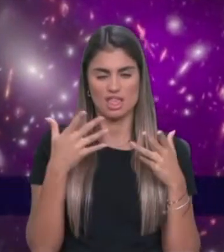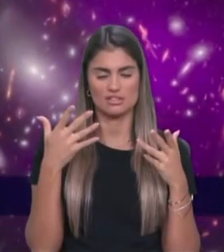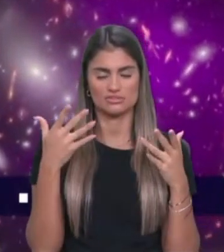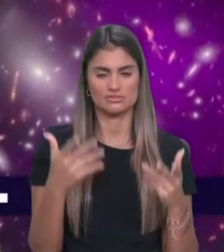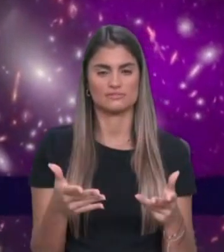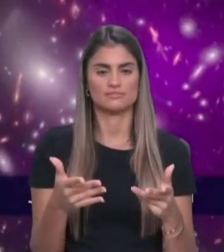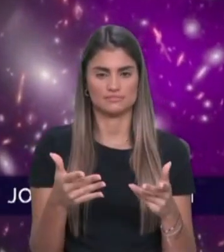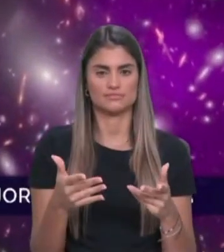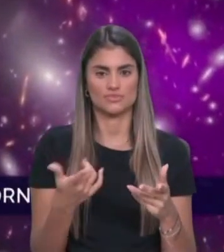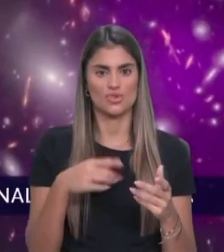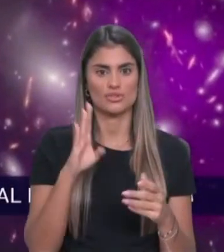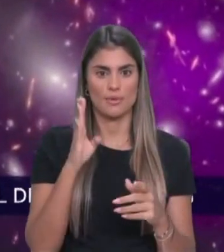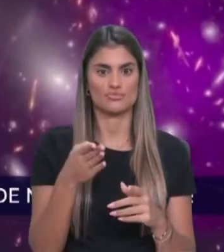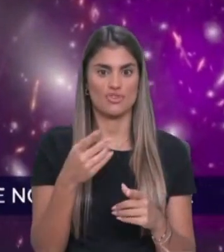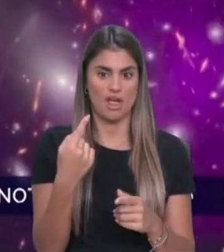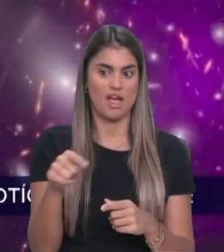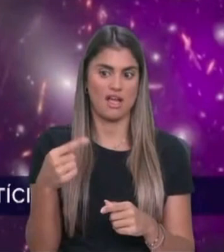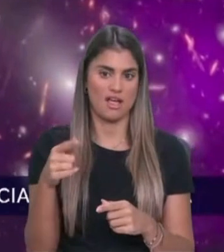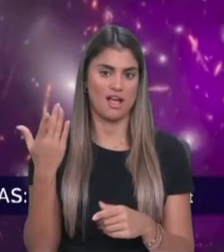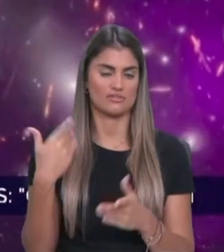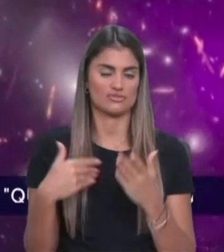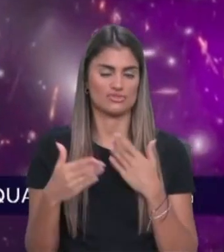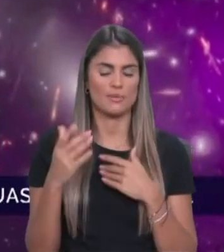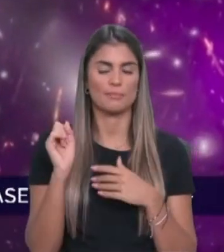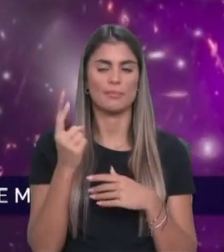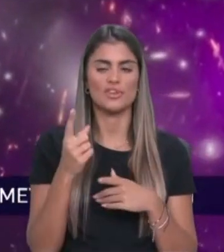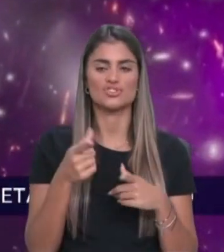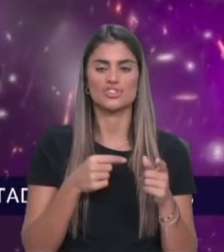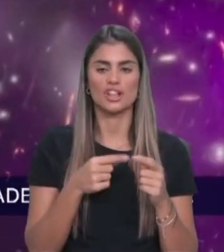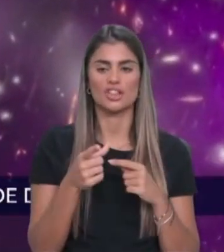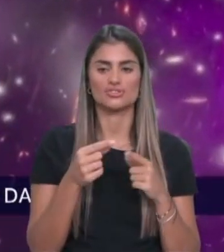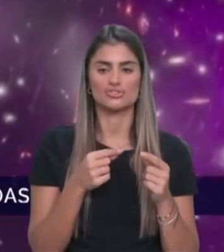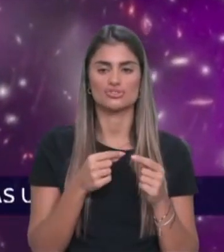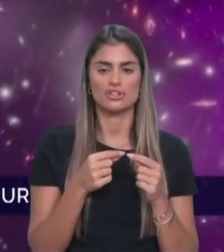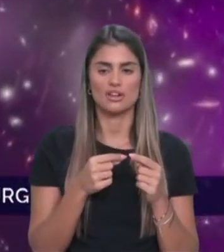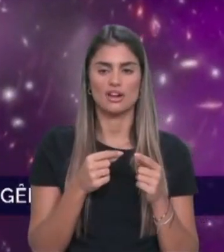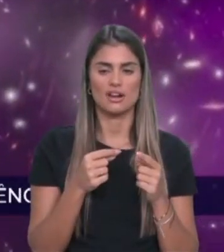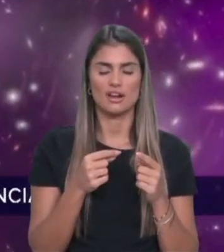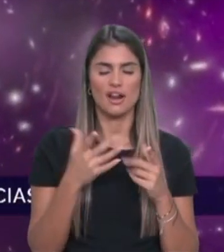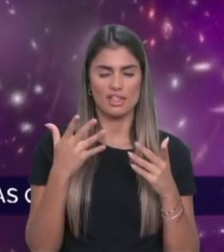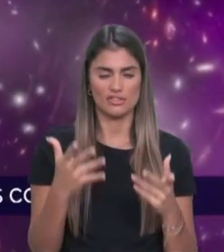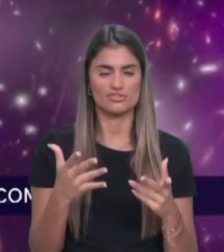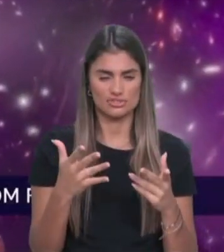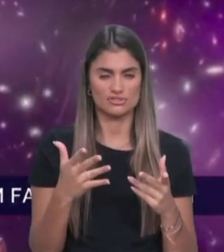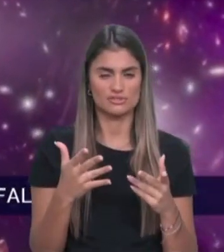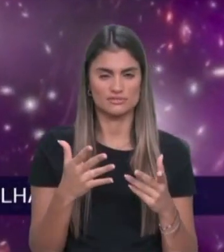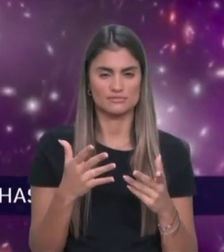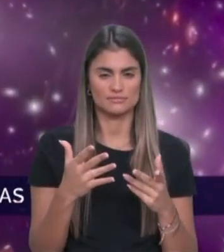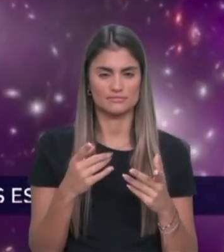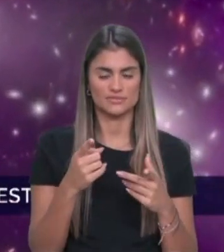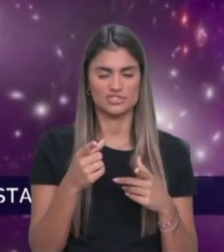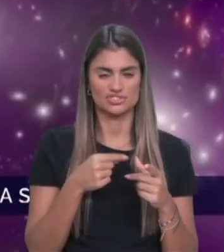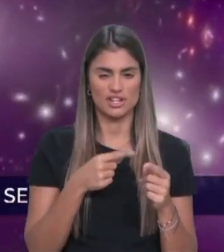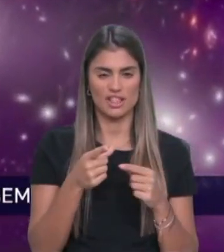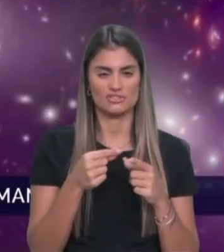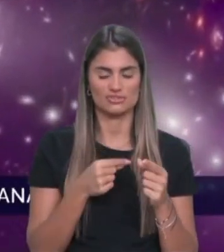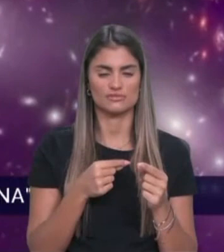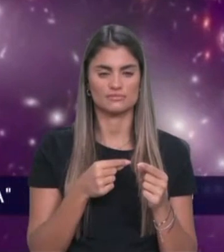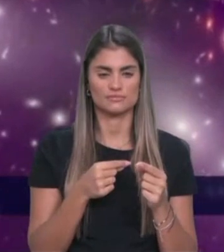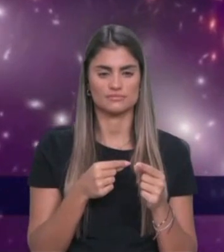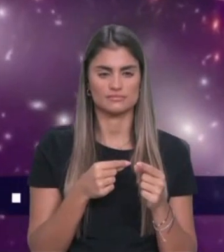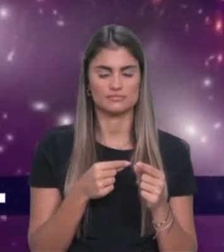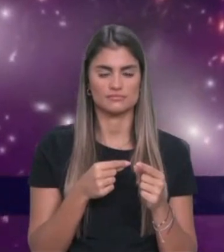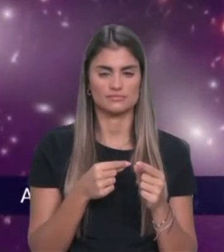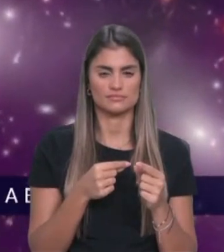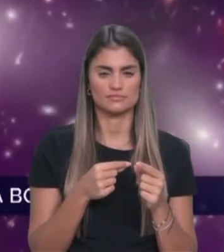maciças, que nós sabemos que existiam naquela altura. Ou seja, as primeiras estrelas do universo eram muito grandes, muito maciças. Estrelas desse tipo têm vidas